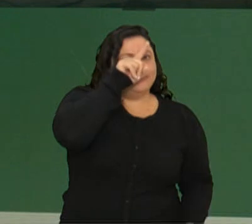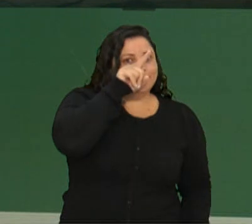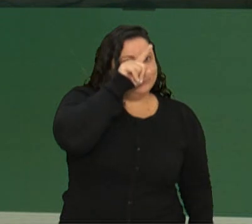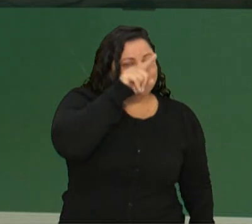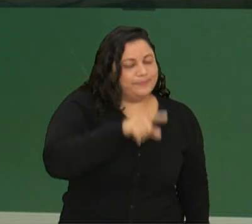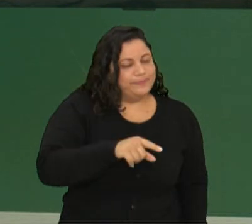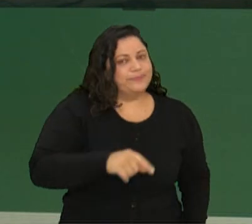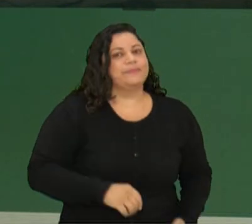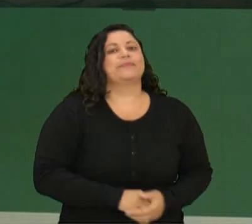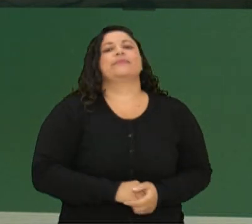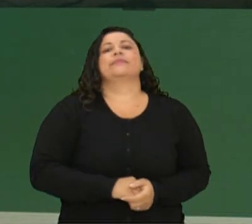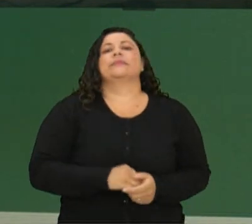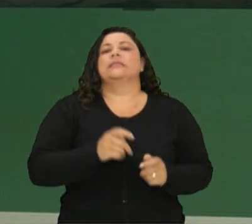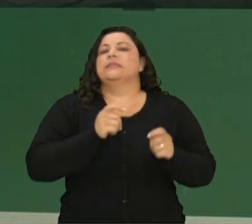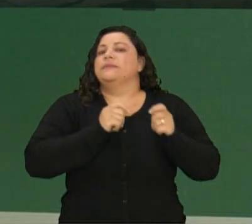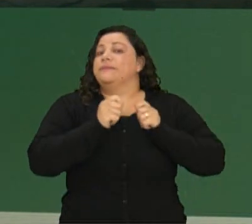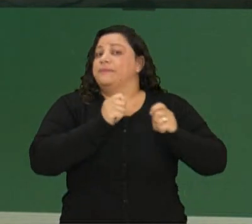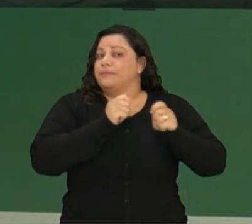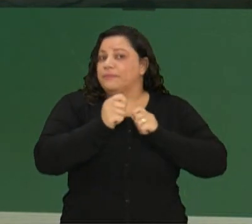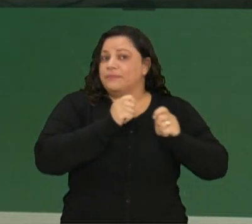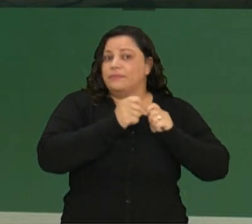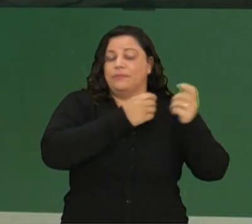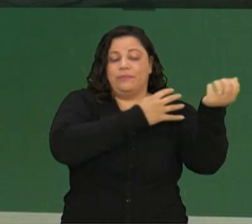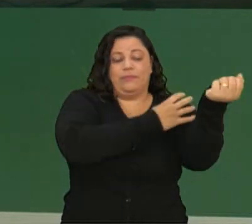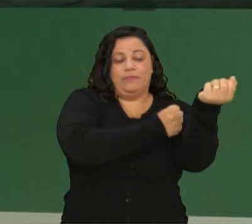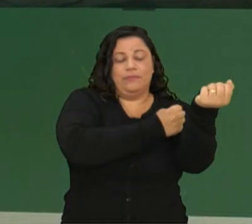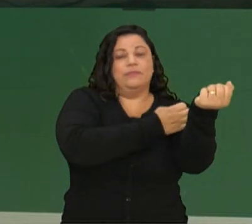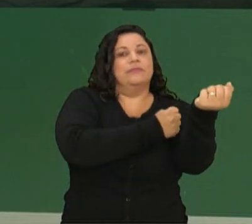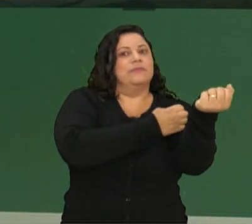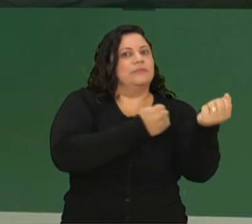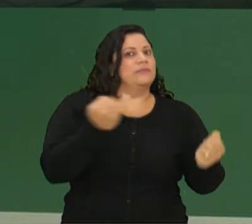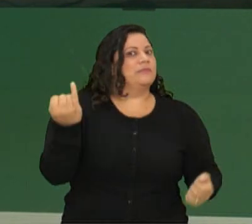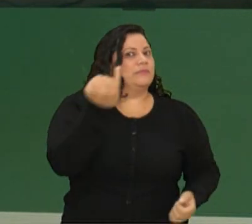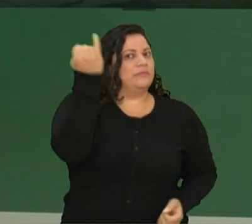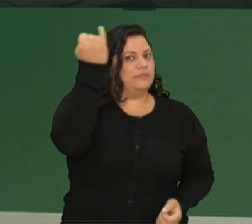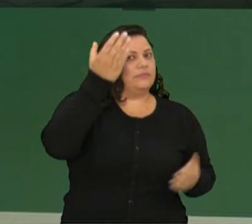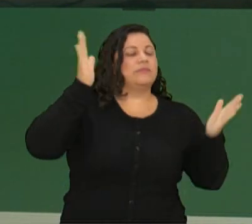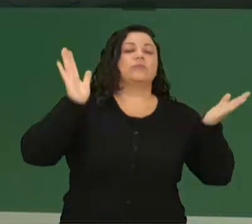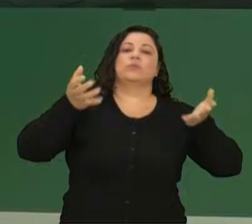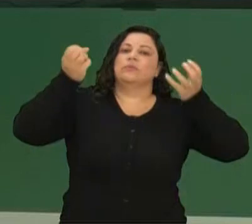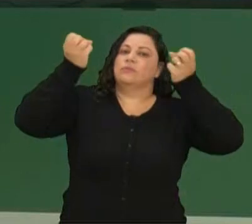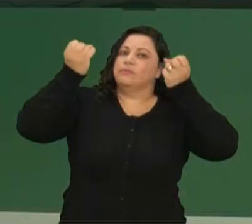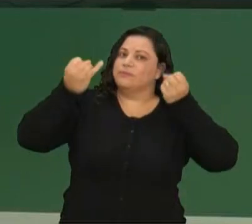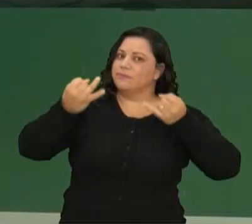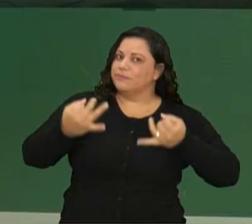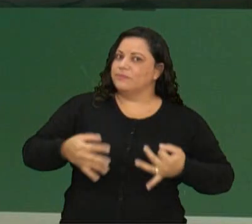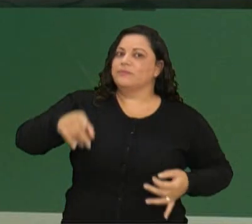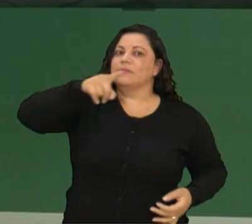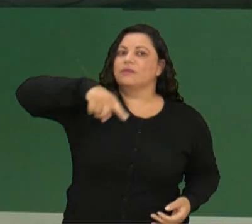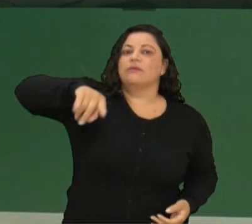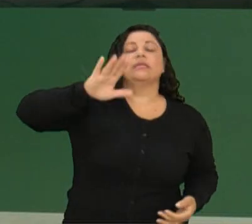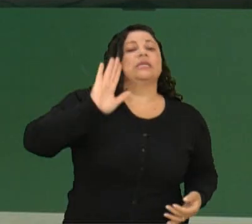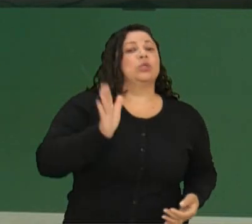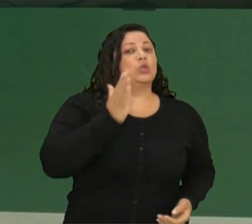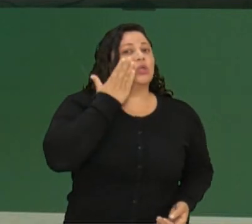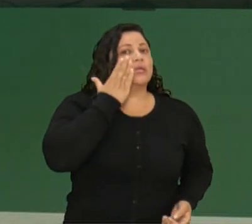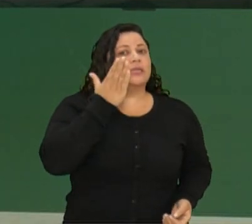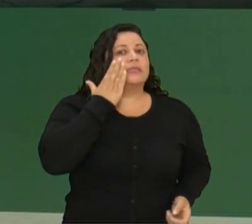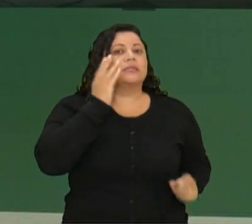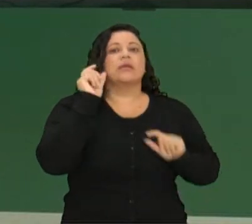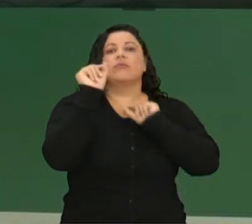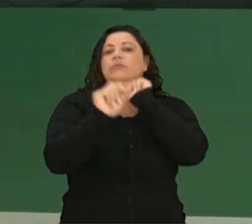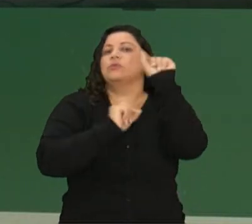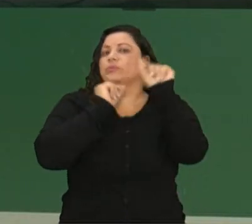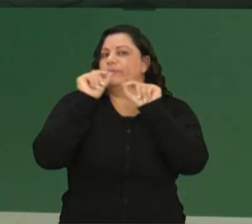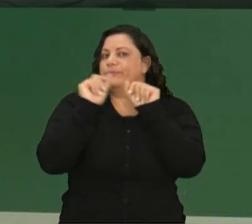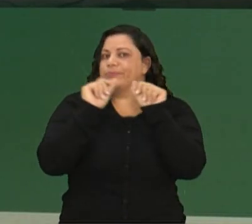Então, controlar a pressão é muito importante, nós já falamos sobre isso, né? E vocês já sabem também como que isso pode ser